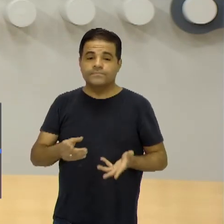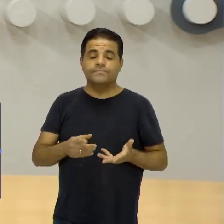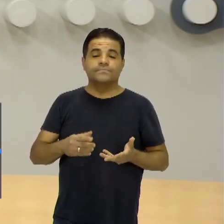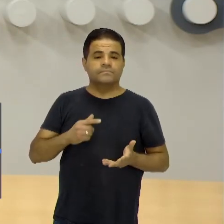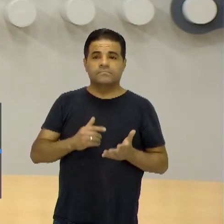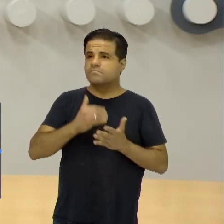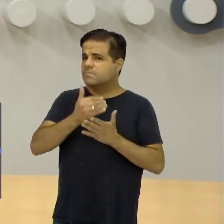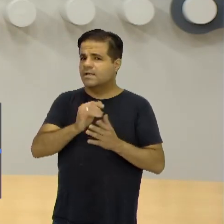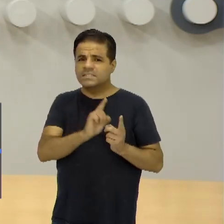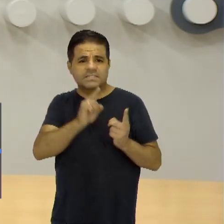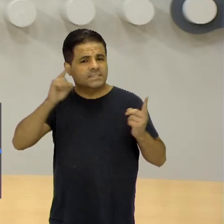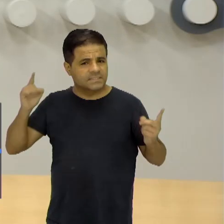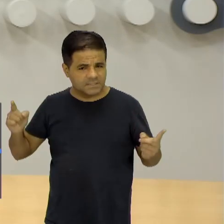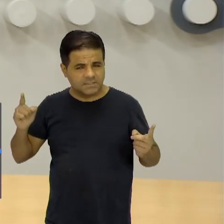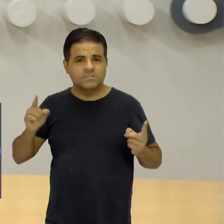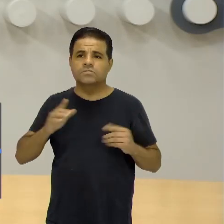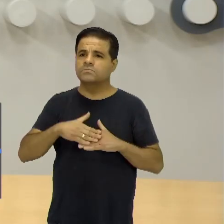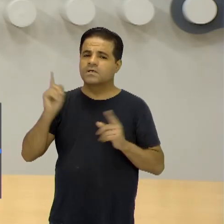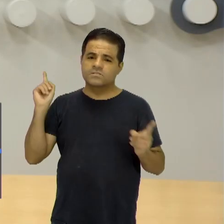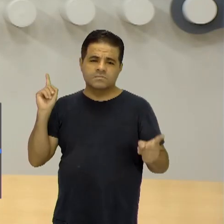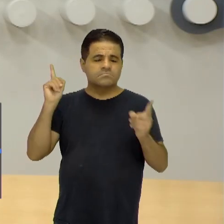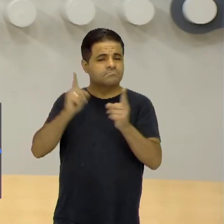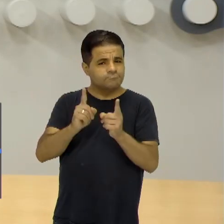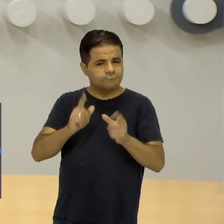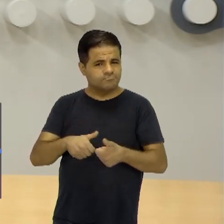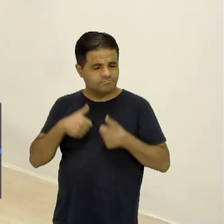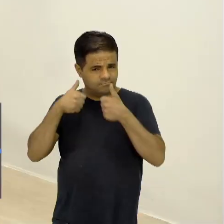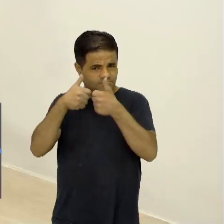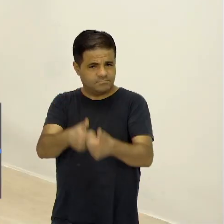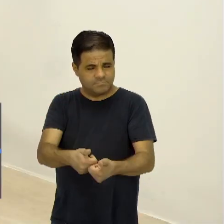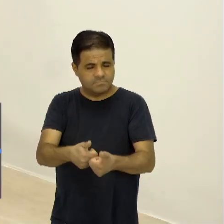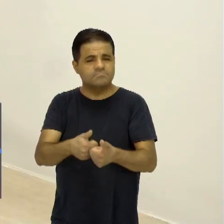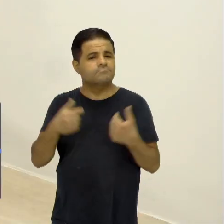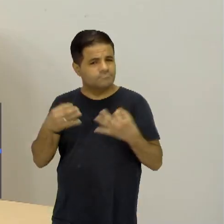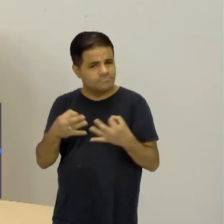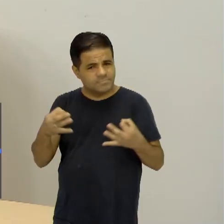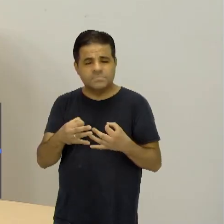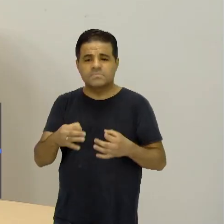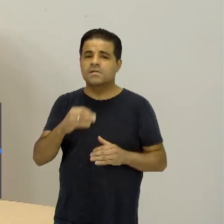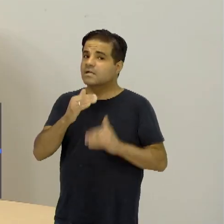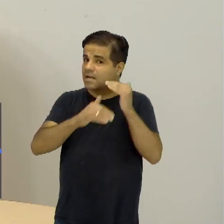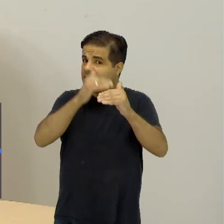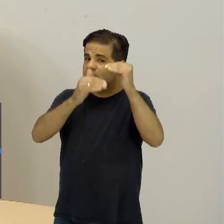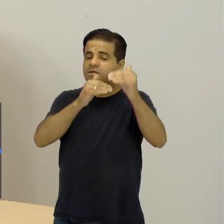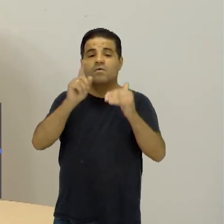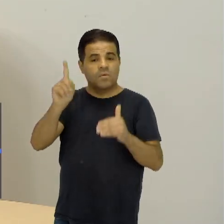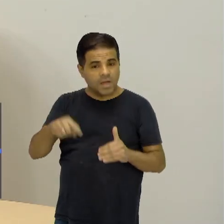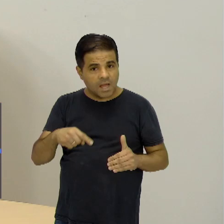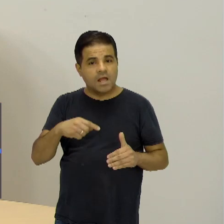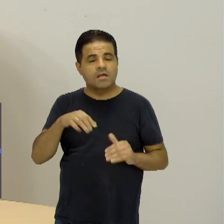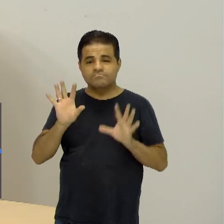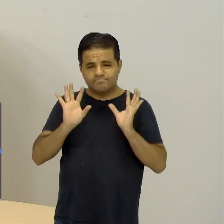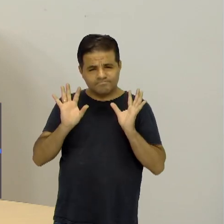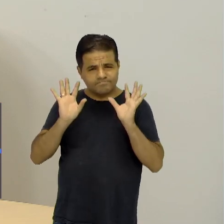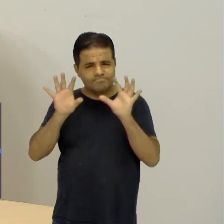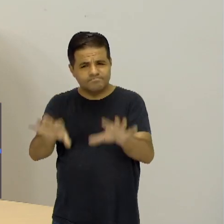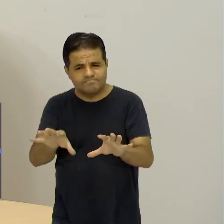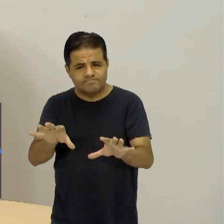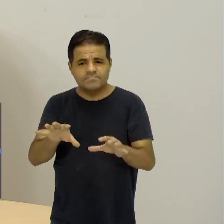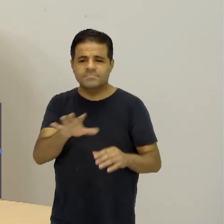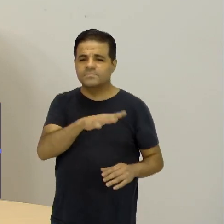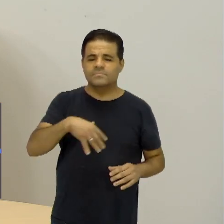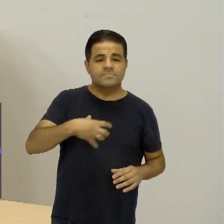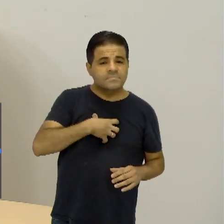mais distante para o mais próximo aqui. Isso, Mauro, perfeito. Então, gradação é isso. Eu vou causando esse